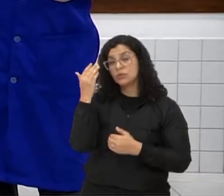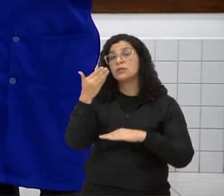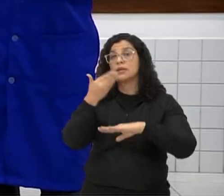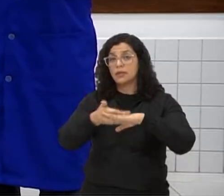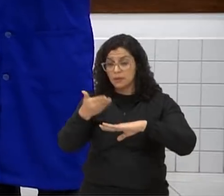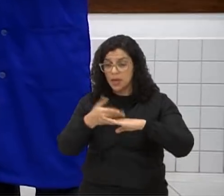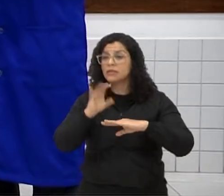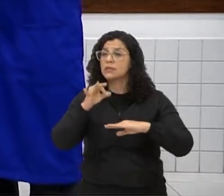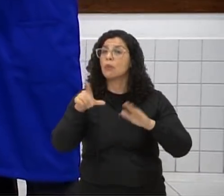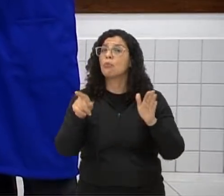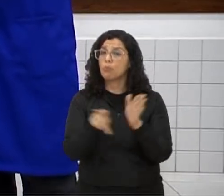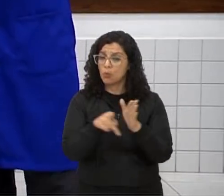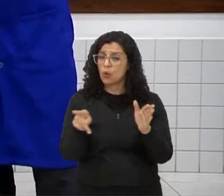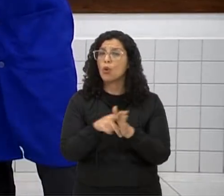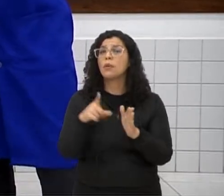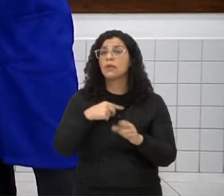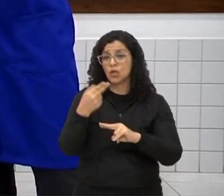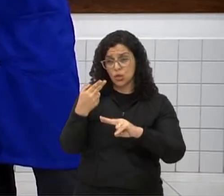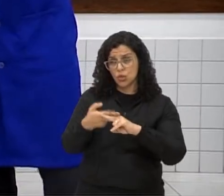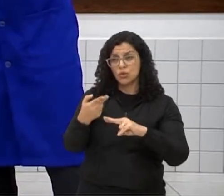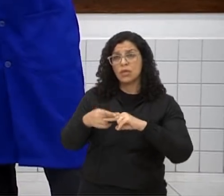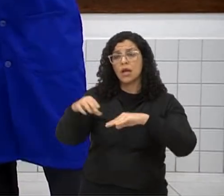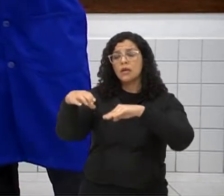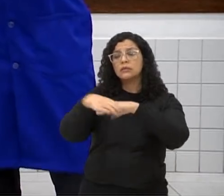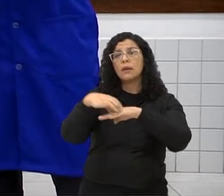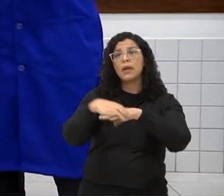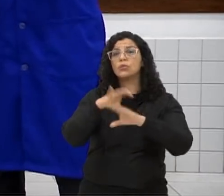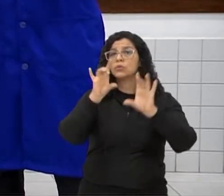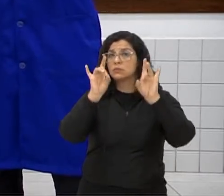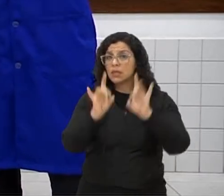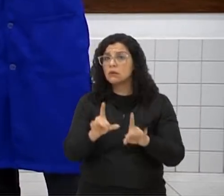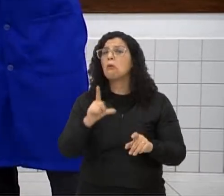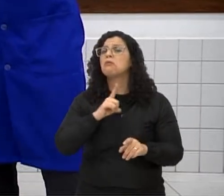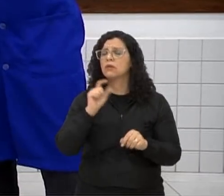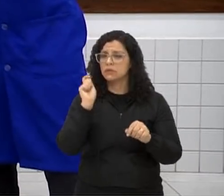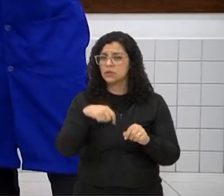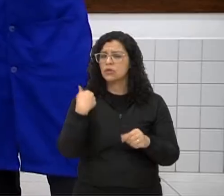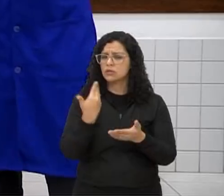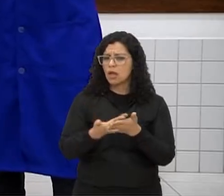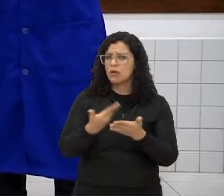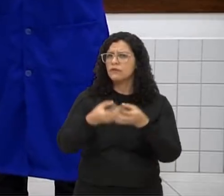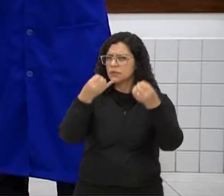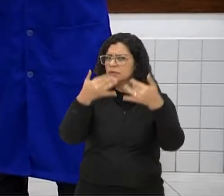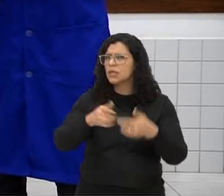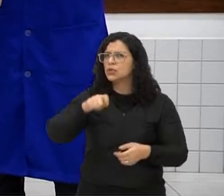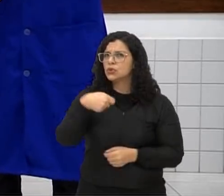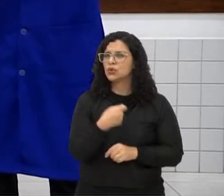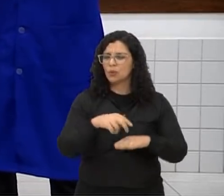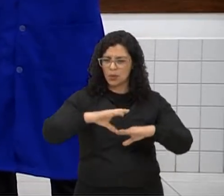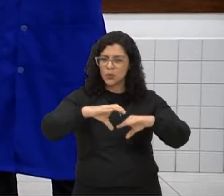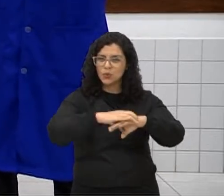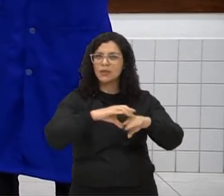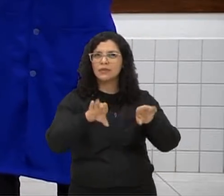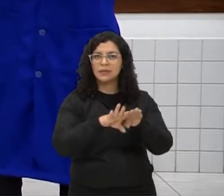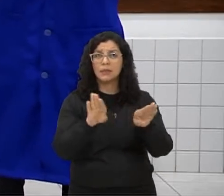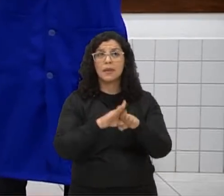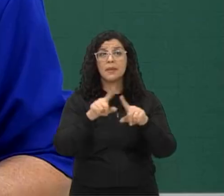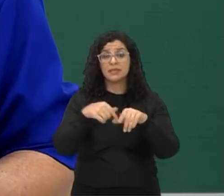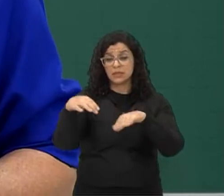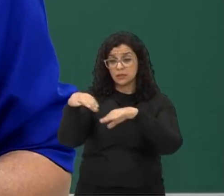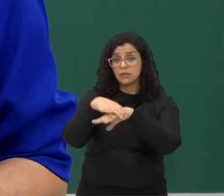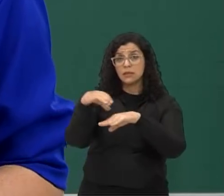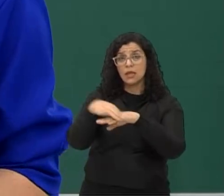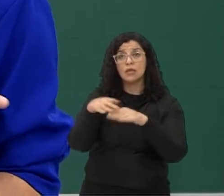têm sim que usar um calçado especial, né? Na nossa aula a gente vai falar um pouquinho sobre isso, né? Mas esse